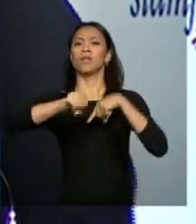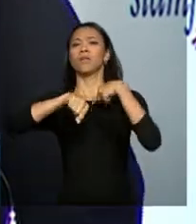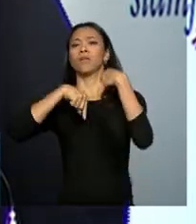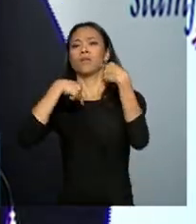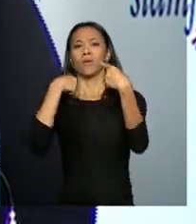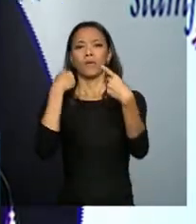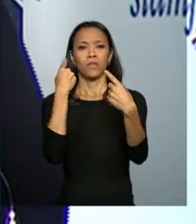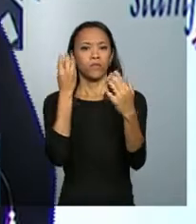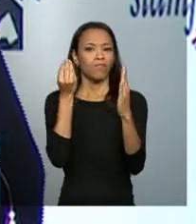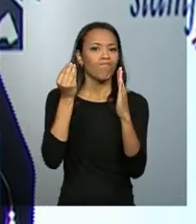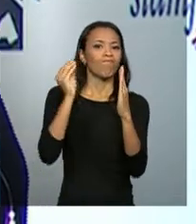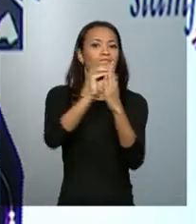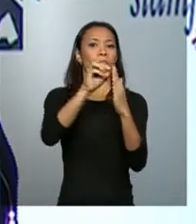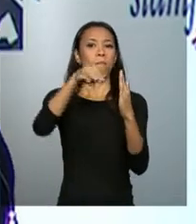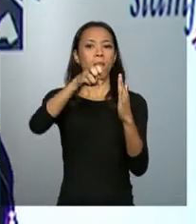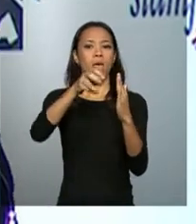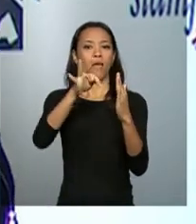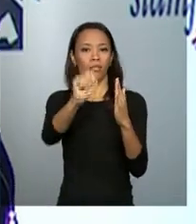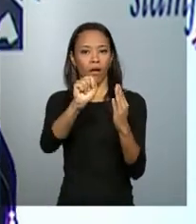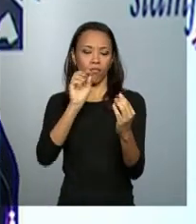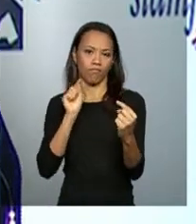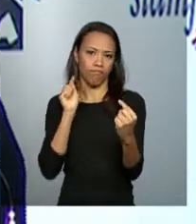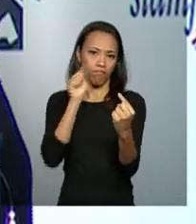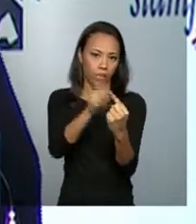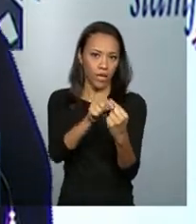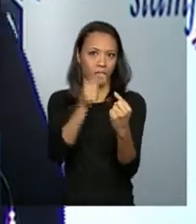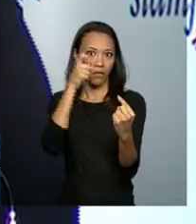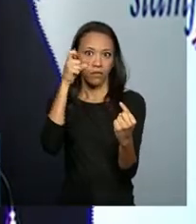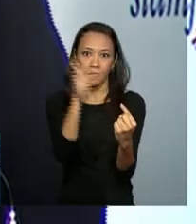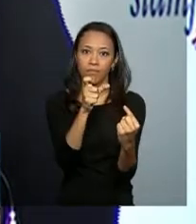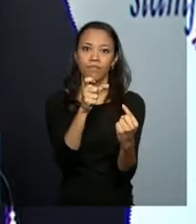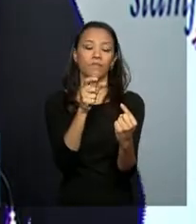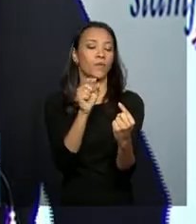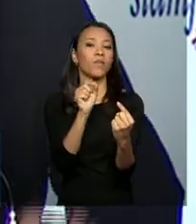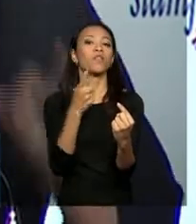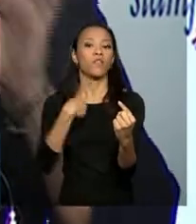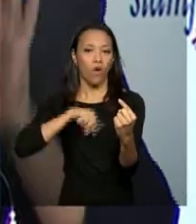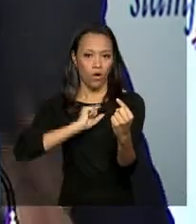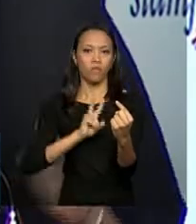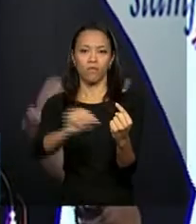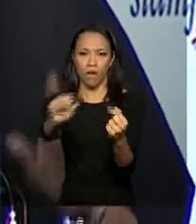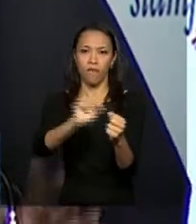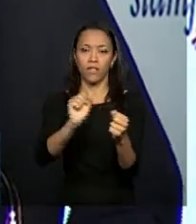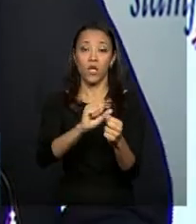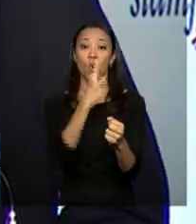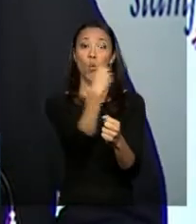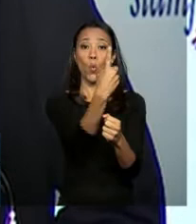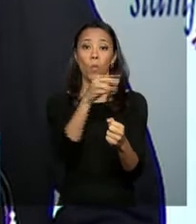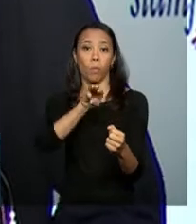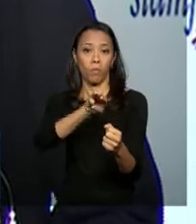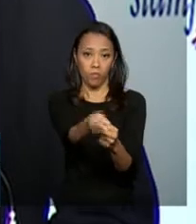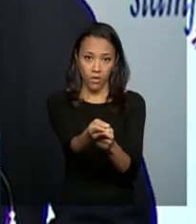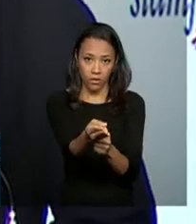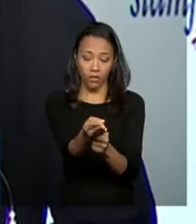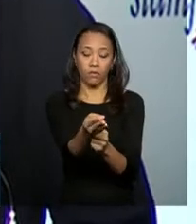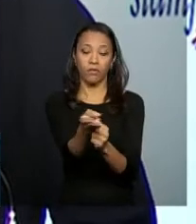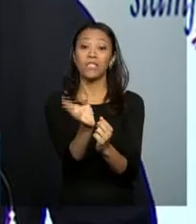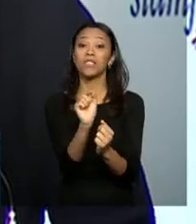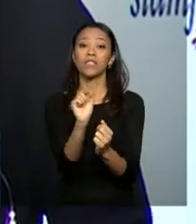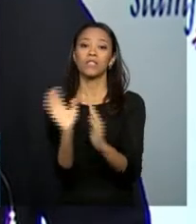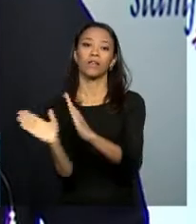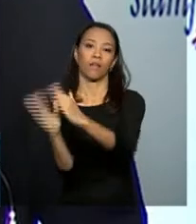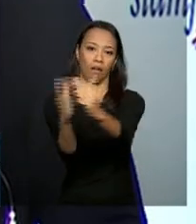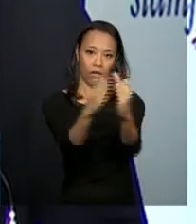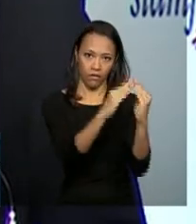finalmente, colocamos uma meta extremamente ambiciosa. Íamos fazer 1 milhão de